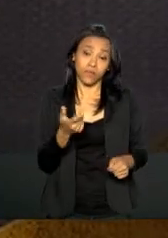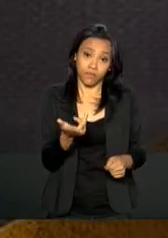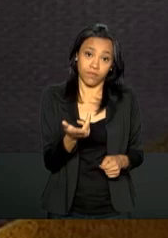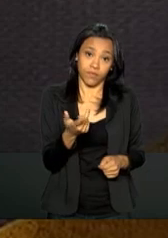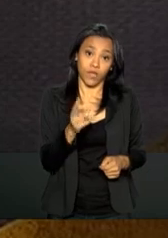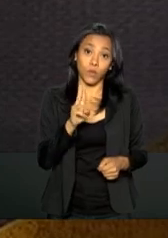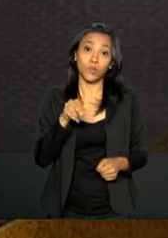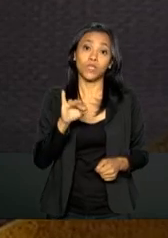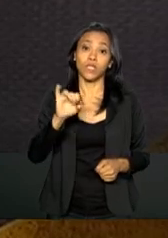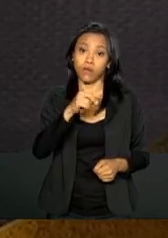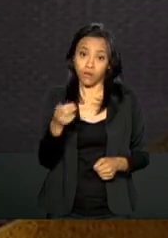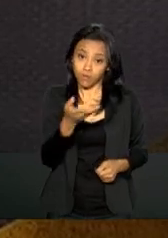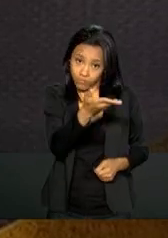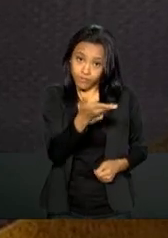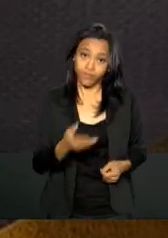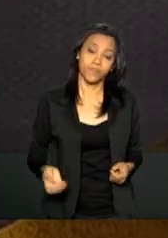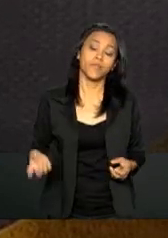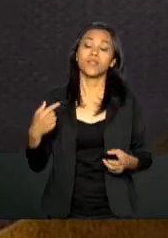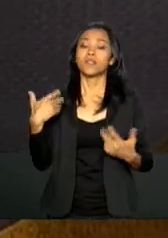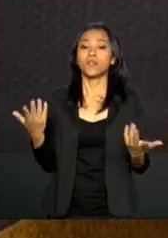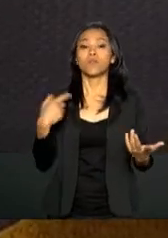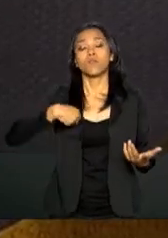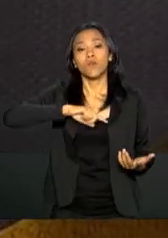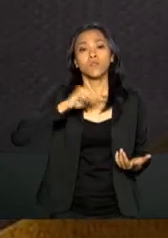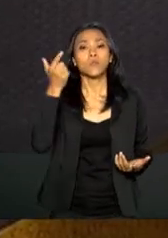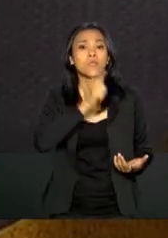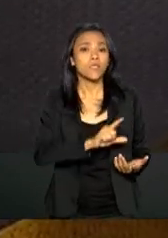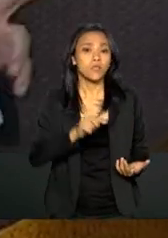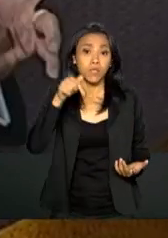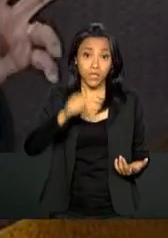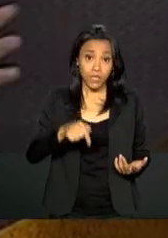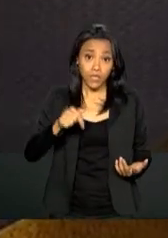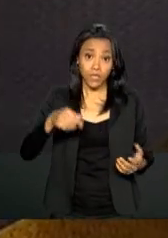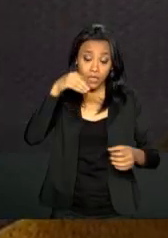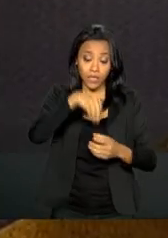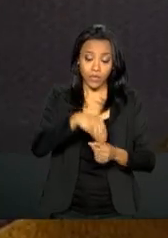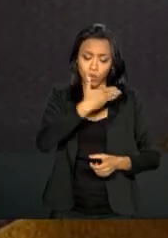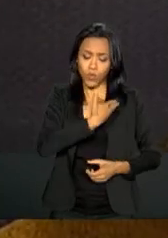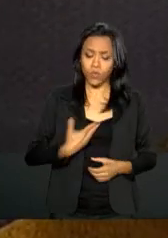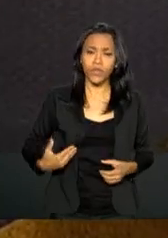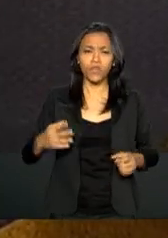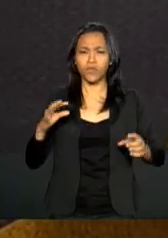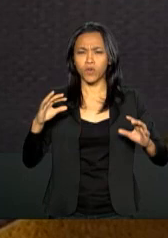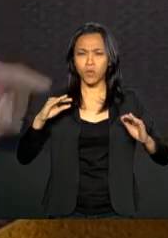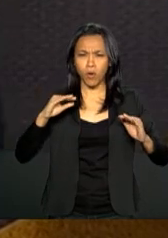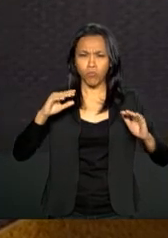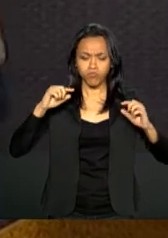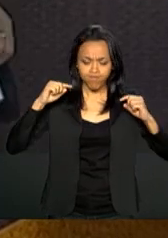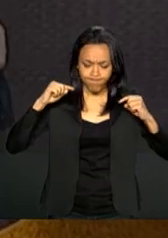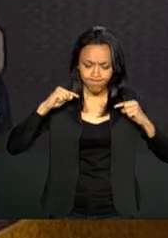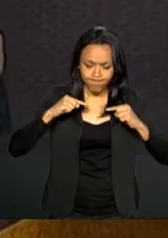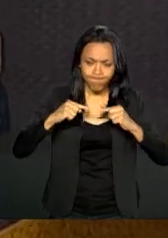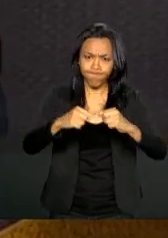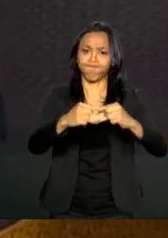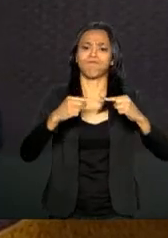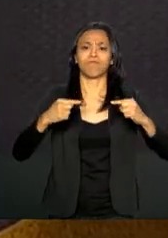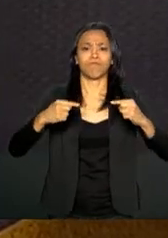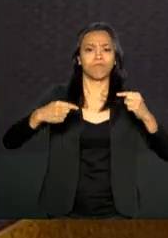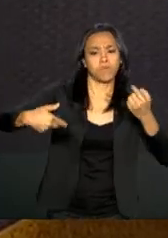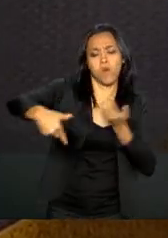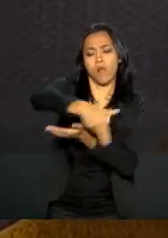senhores verificaram que outra coisa que nós conseguimos o governo foi uma harmonia extraordinária uma harmonia interna